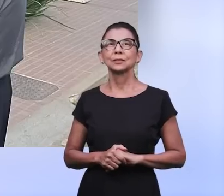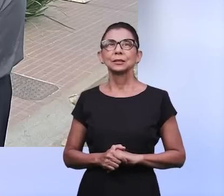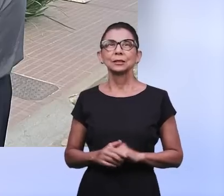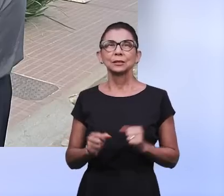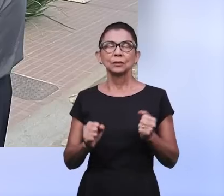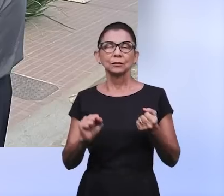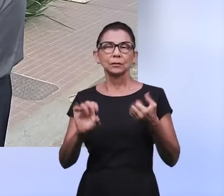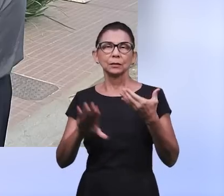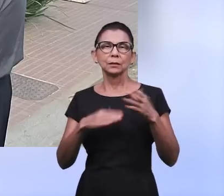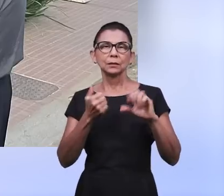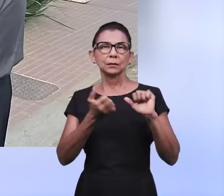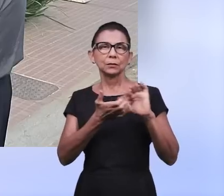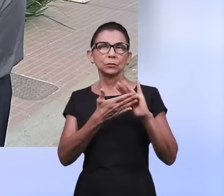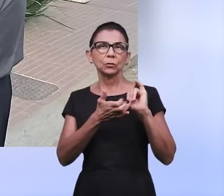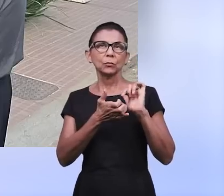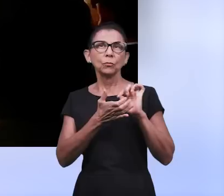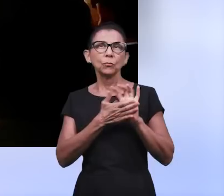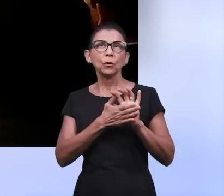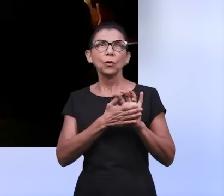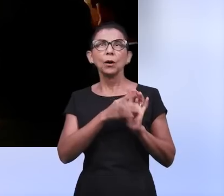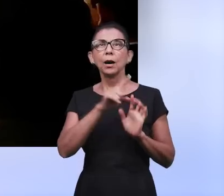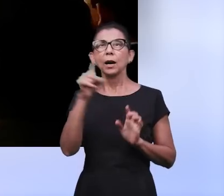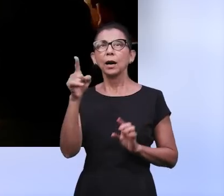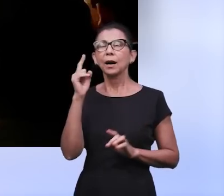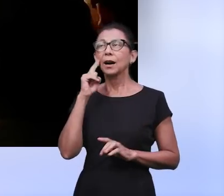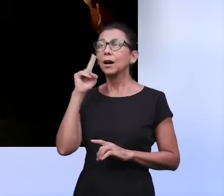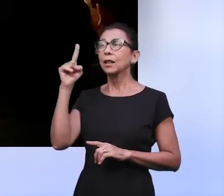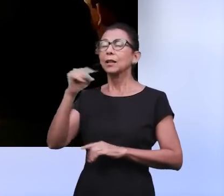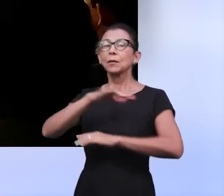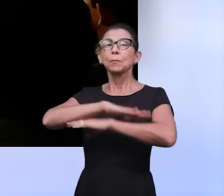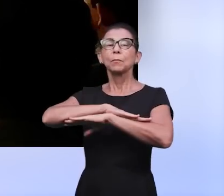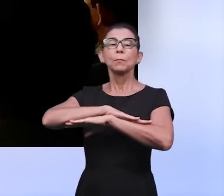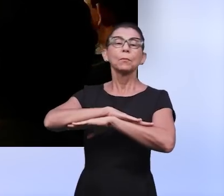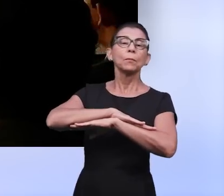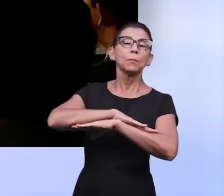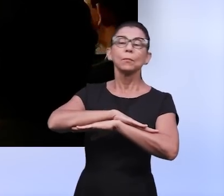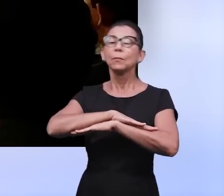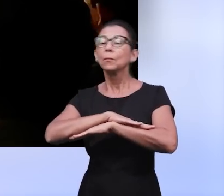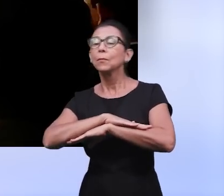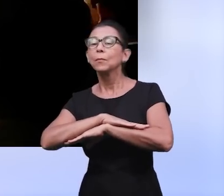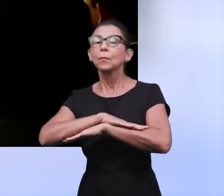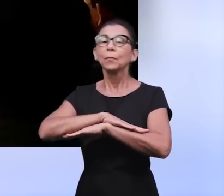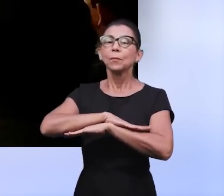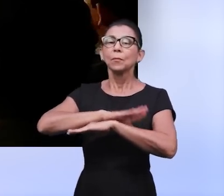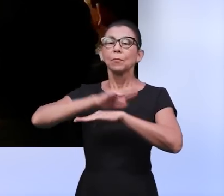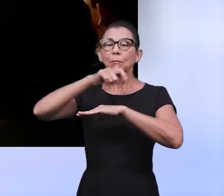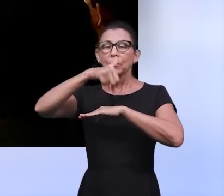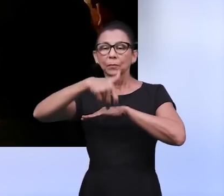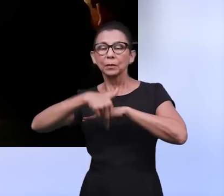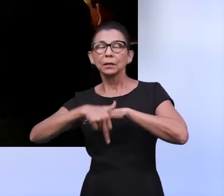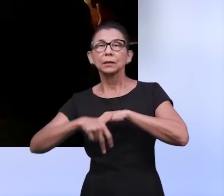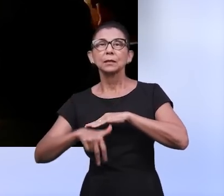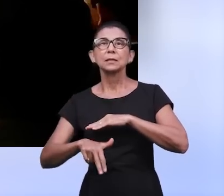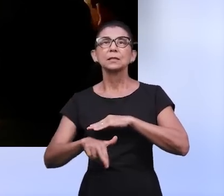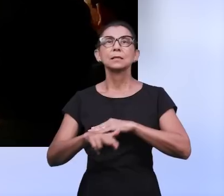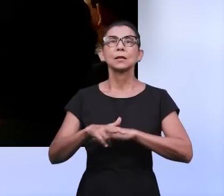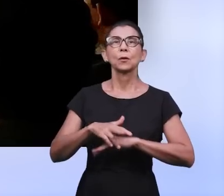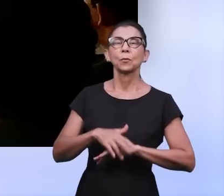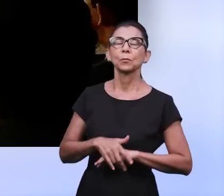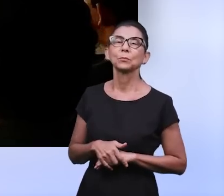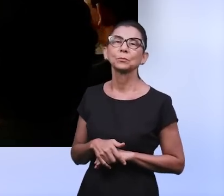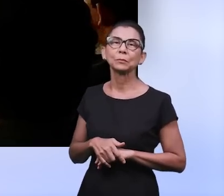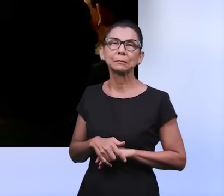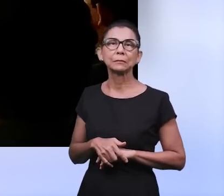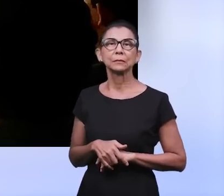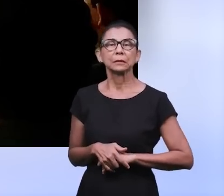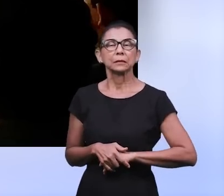começou a observar os irmãos pela janela de sua residência. Posteriormente, desceu para falar com os nossos irmãos, relatando